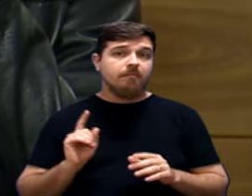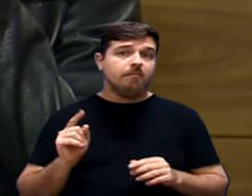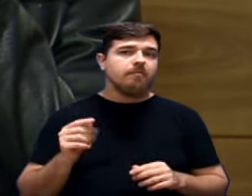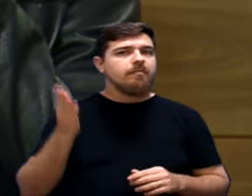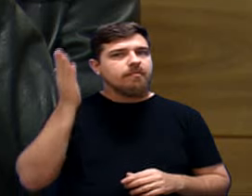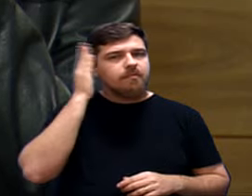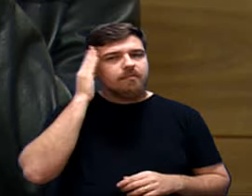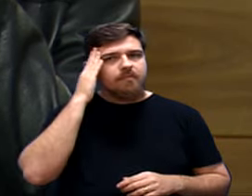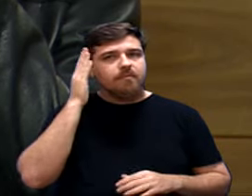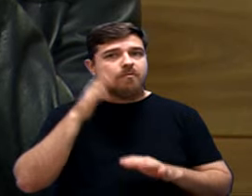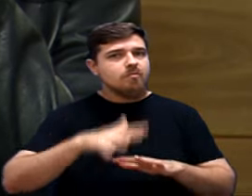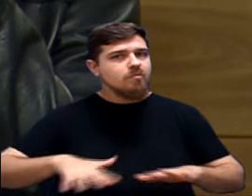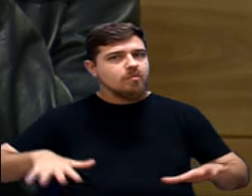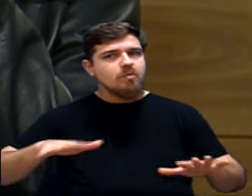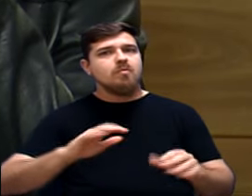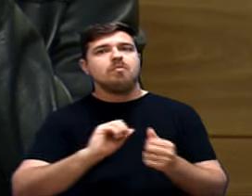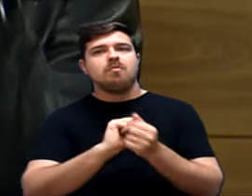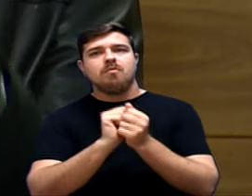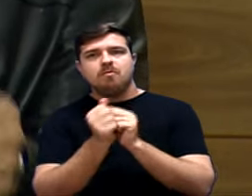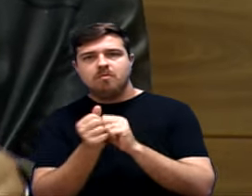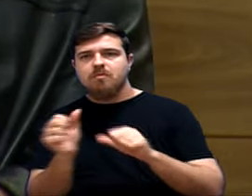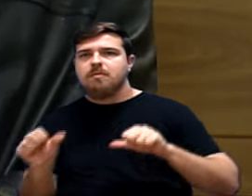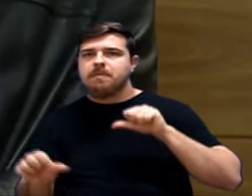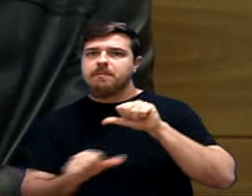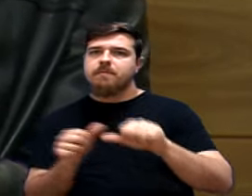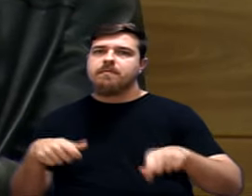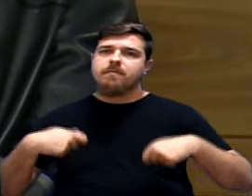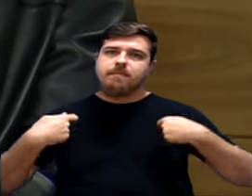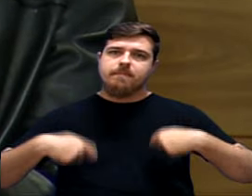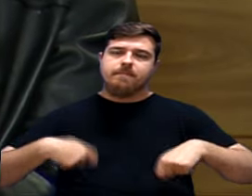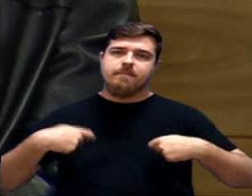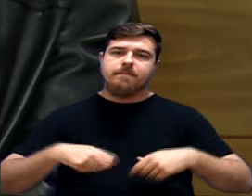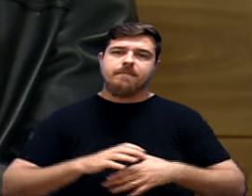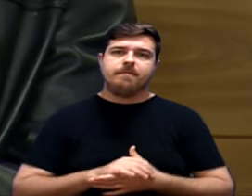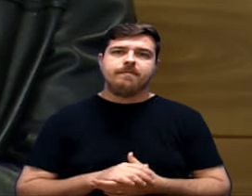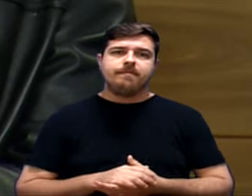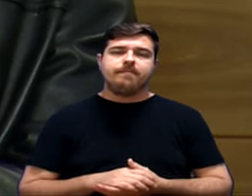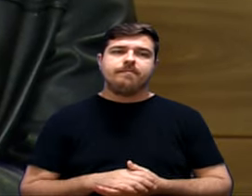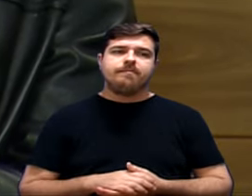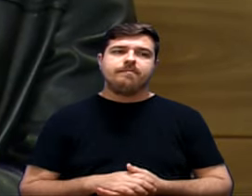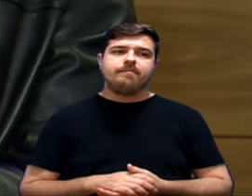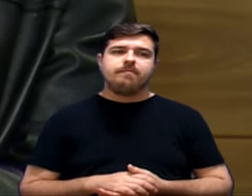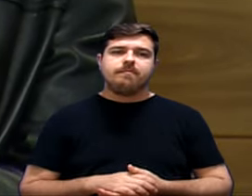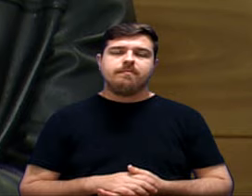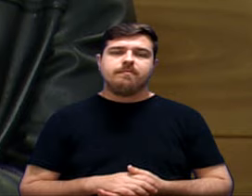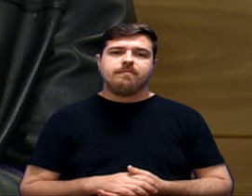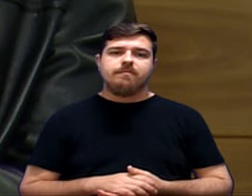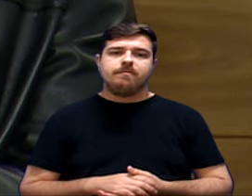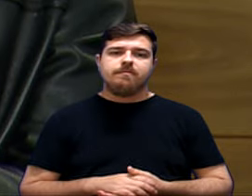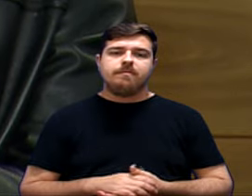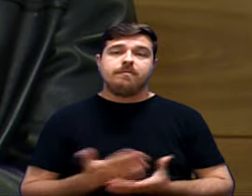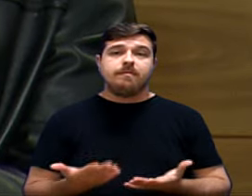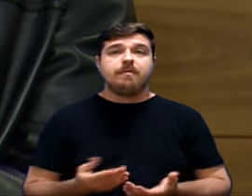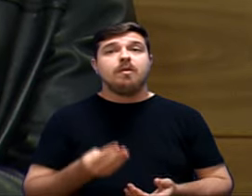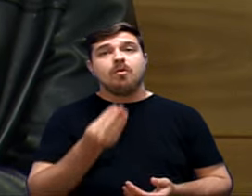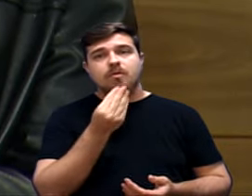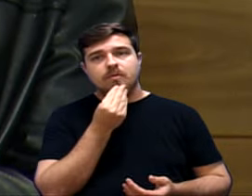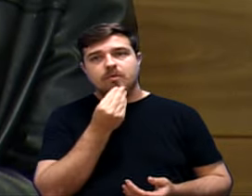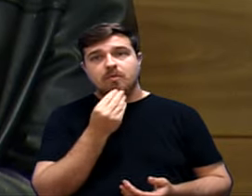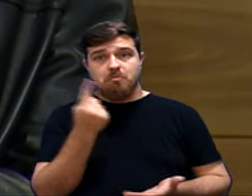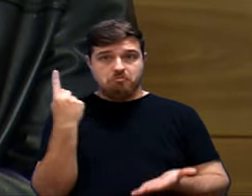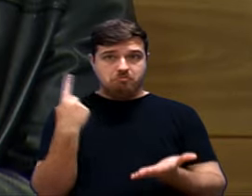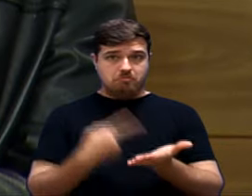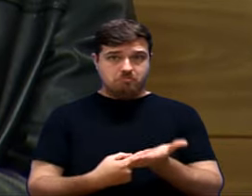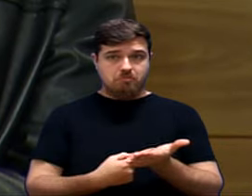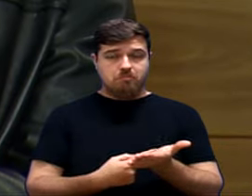radar toda toda essa remanejamento de rede então e É lógico eu tô assumindo hoje